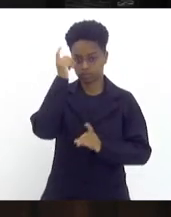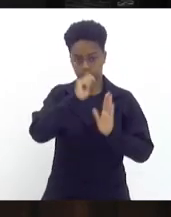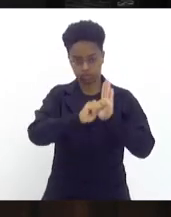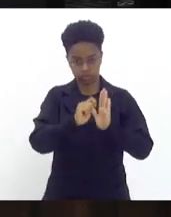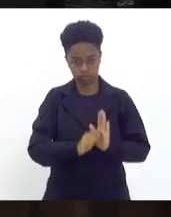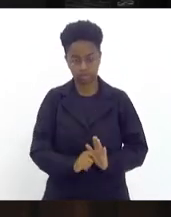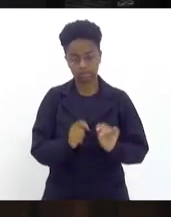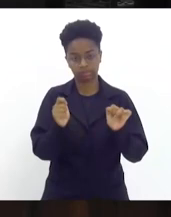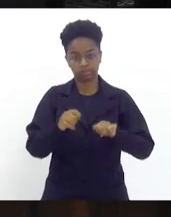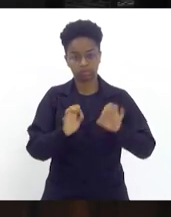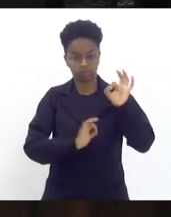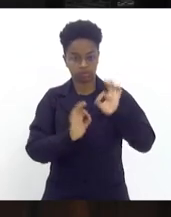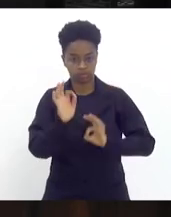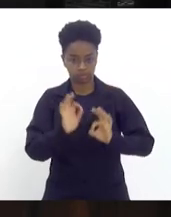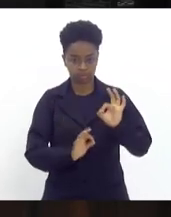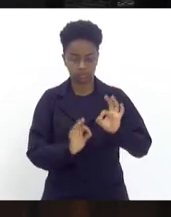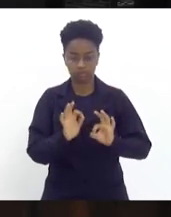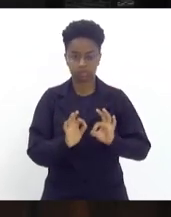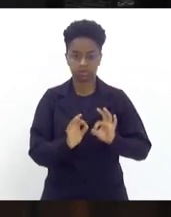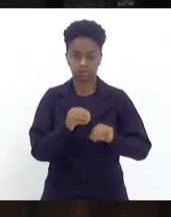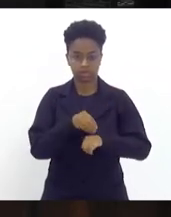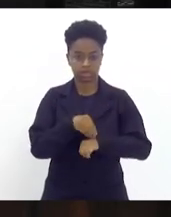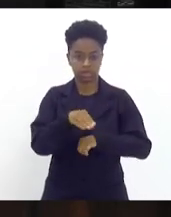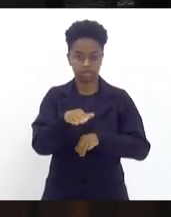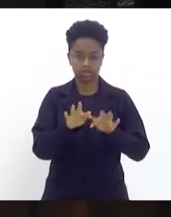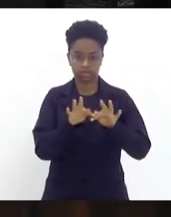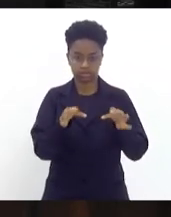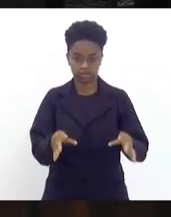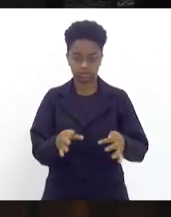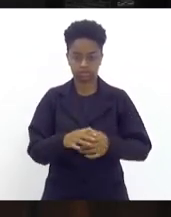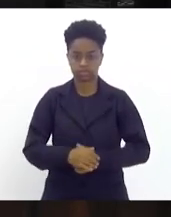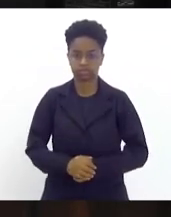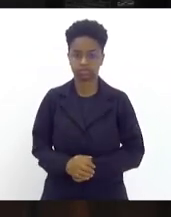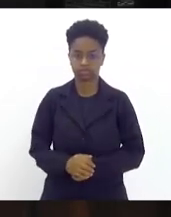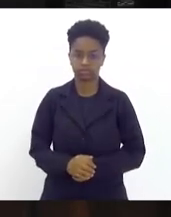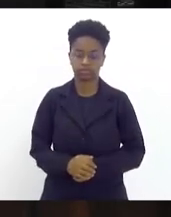para elaboração da indicação simples